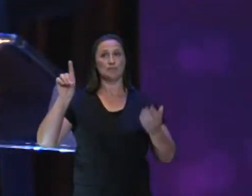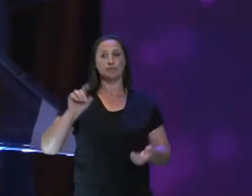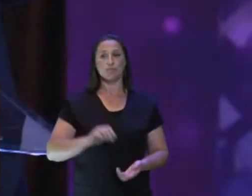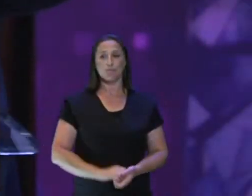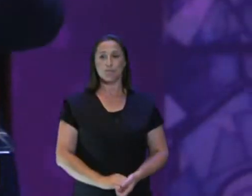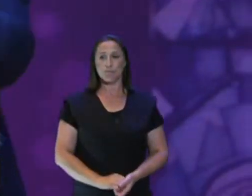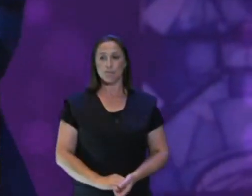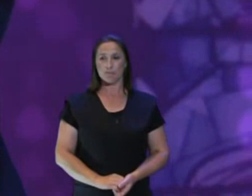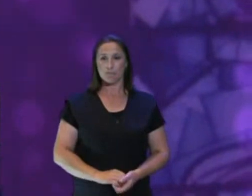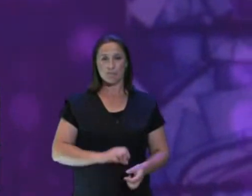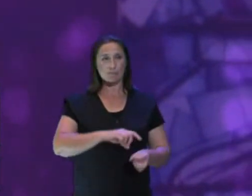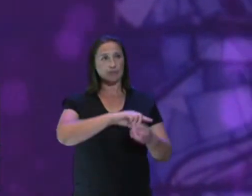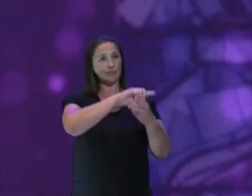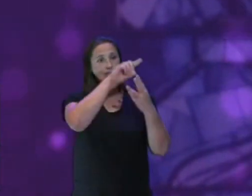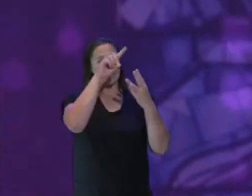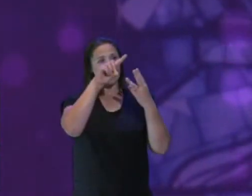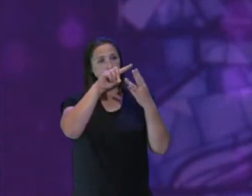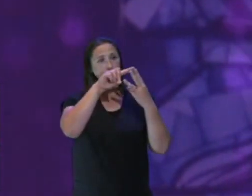Terceiro,